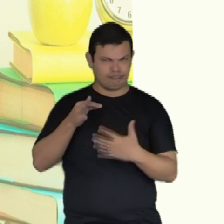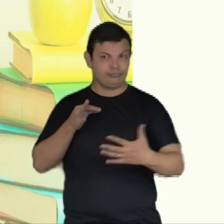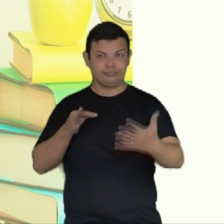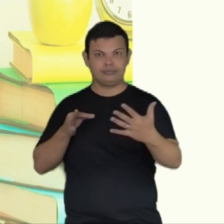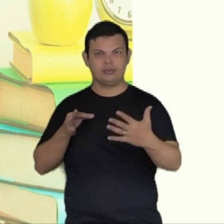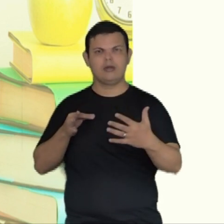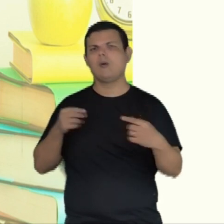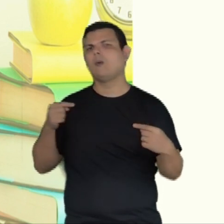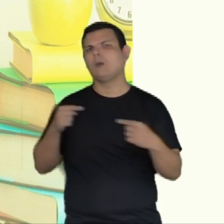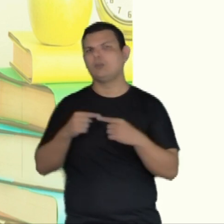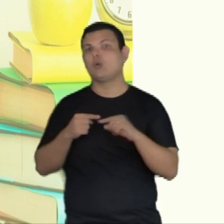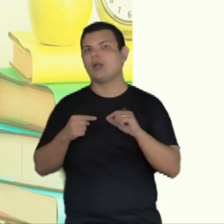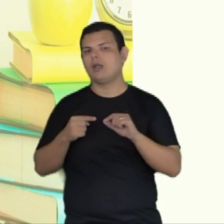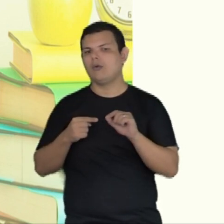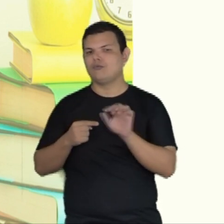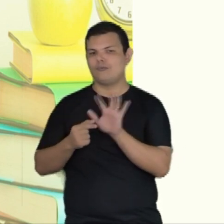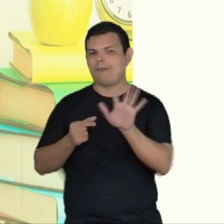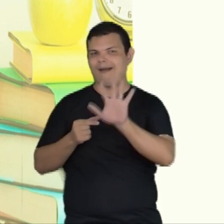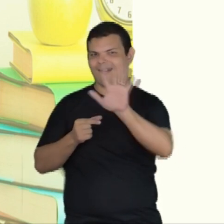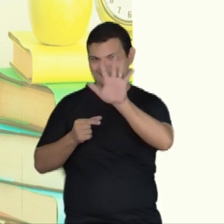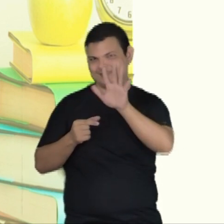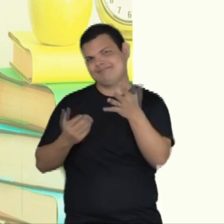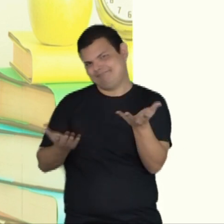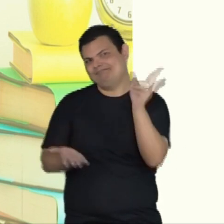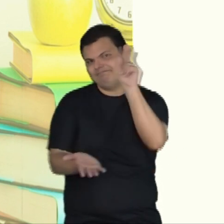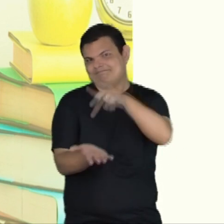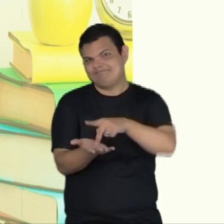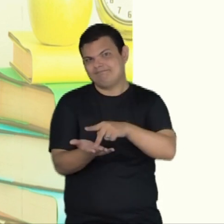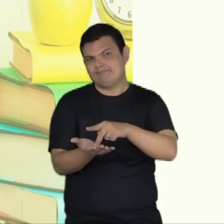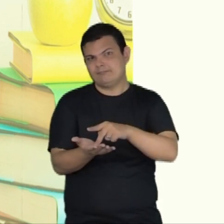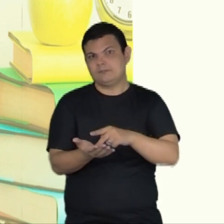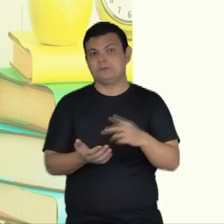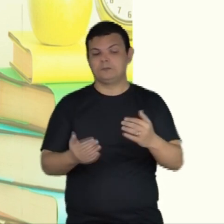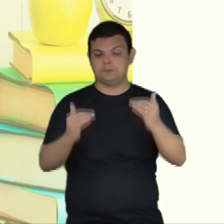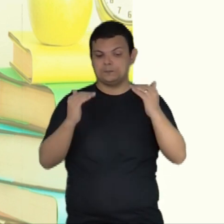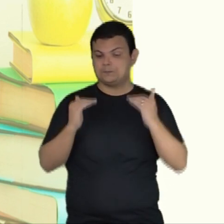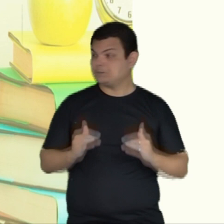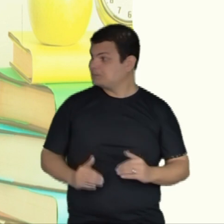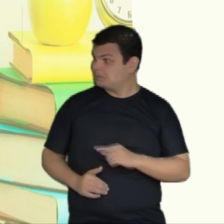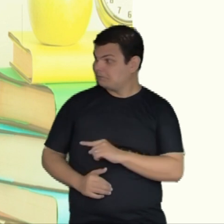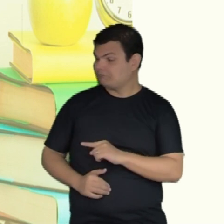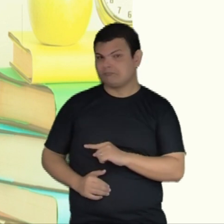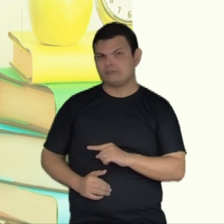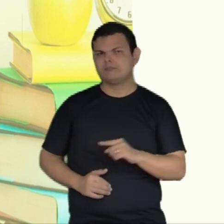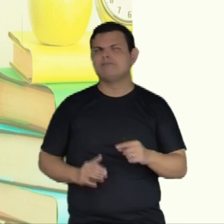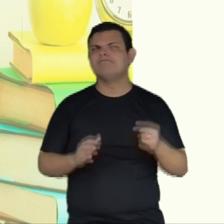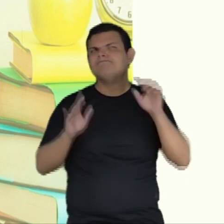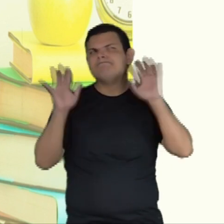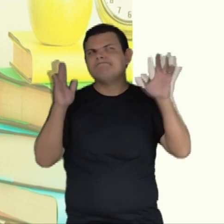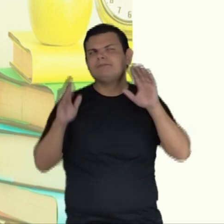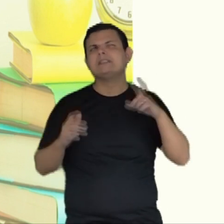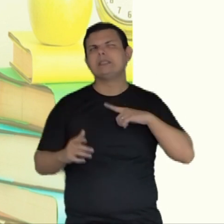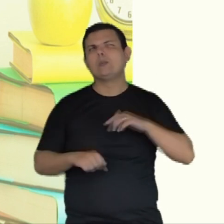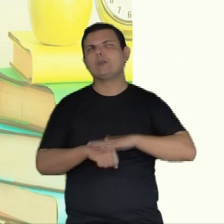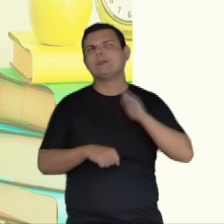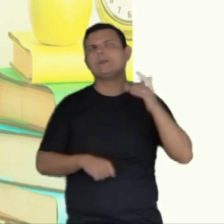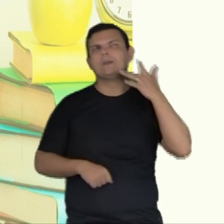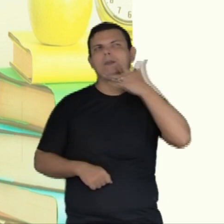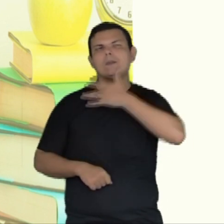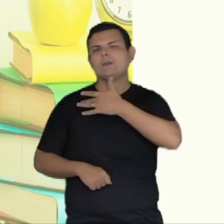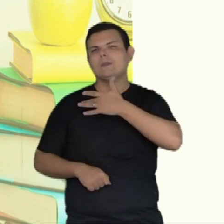tá falando da fumaça, né? Com toda certeza. E já no outro verso, e me pergunto já em prosa, existe coisa mais